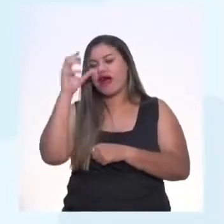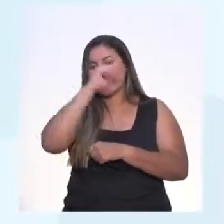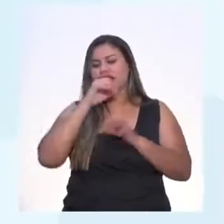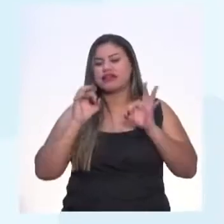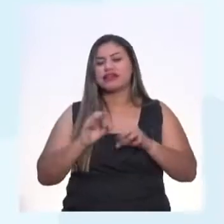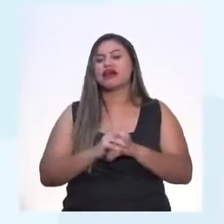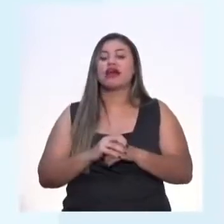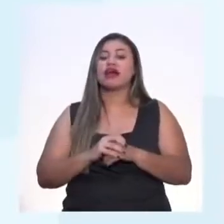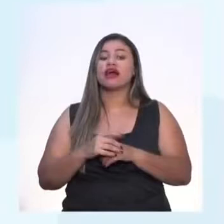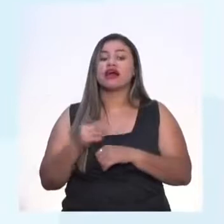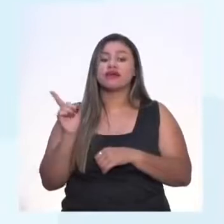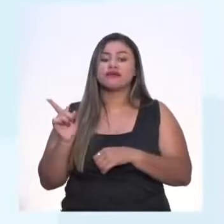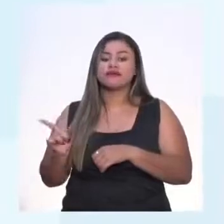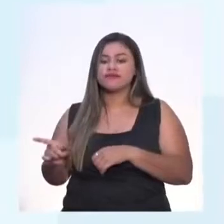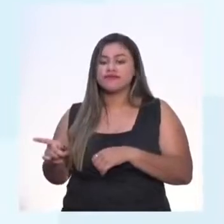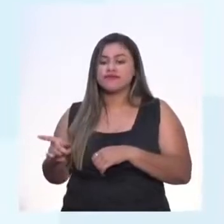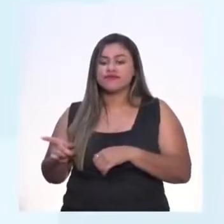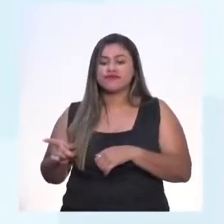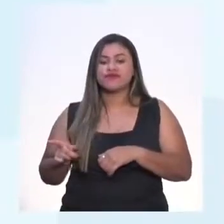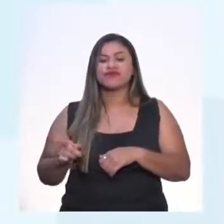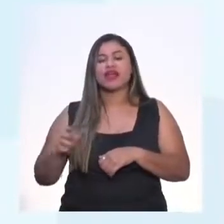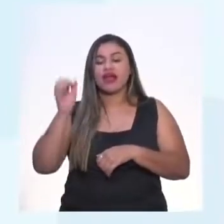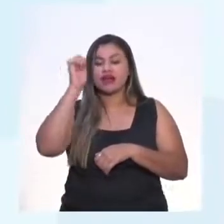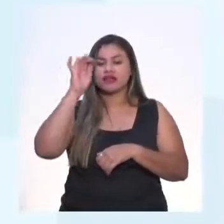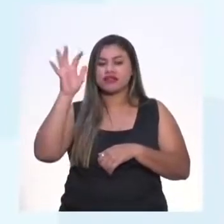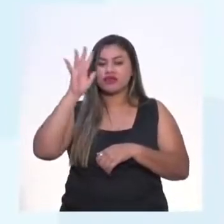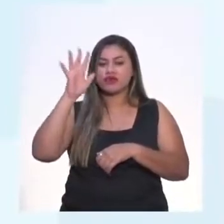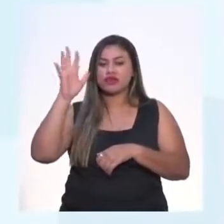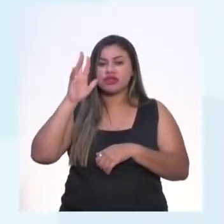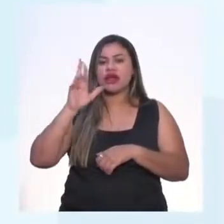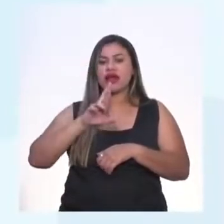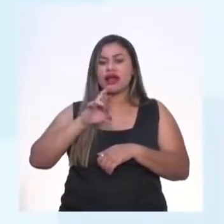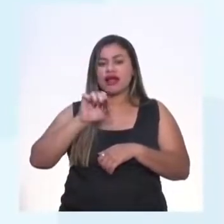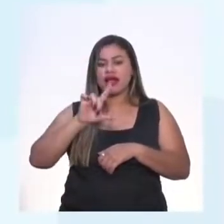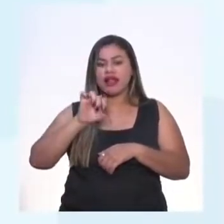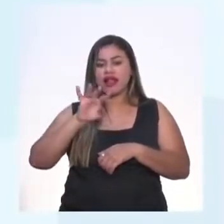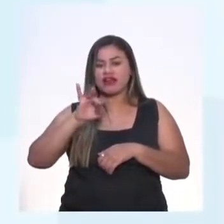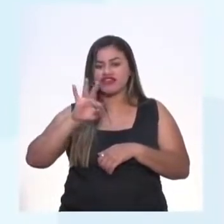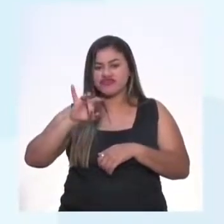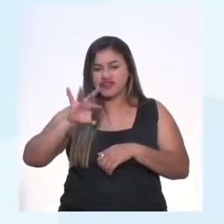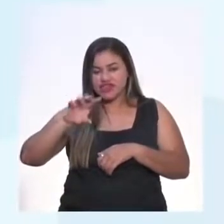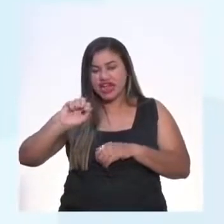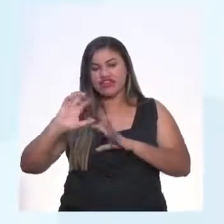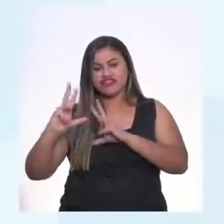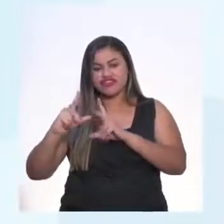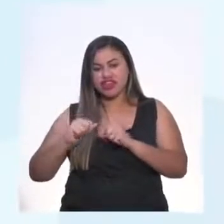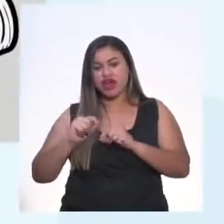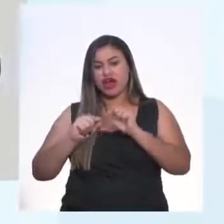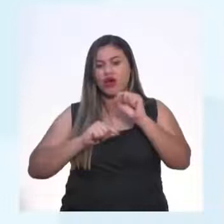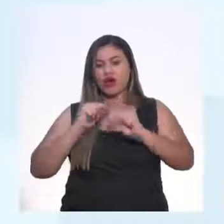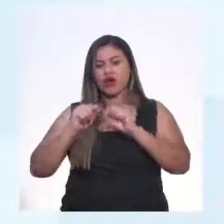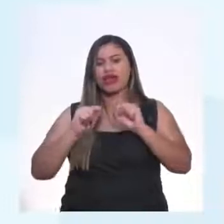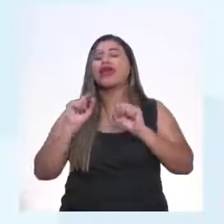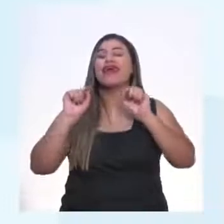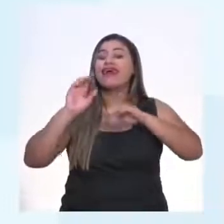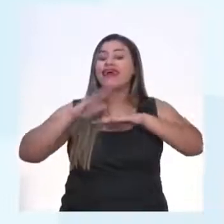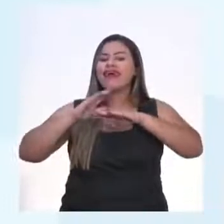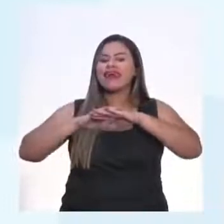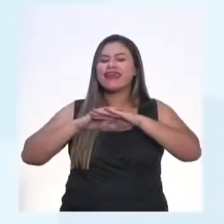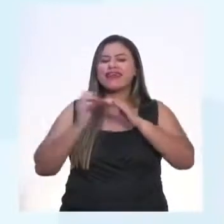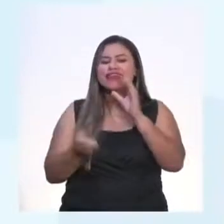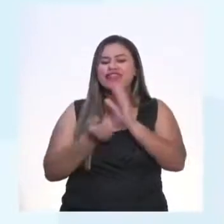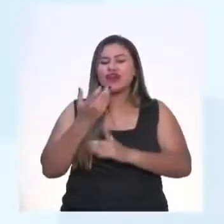da relatividade geral. E é igual a mc ao quadrado. Quem fez? Aí,